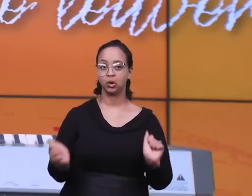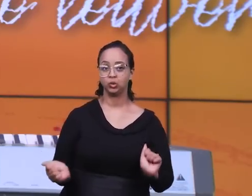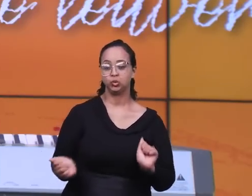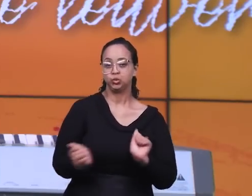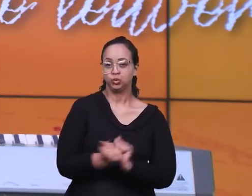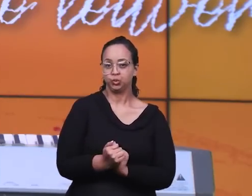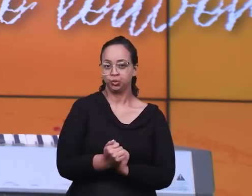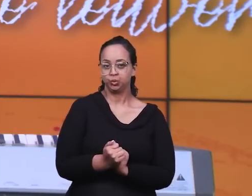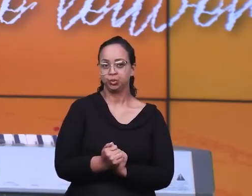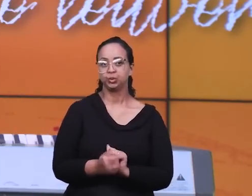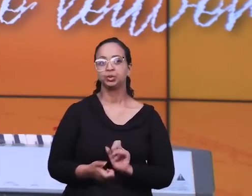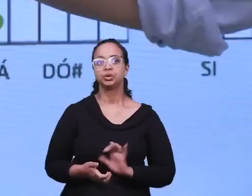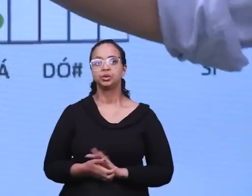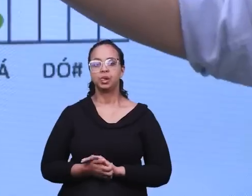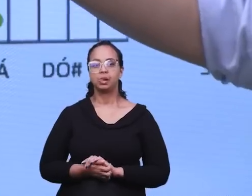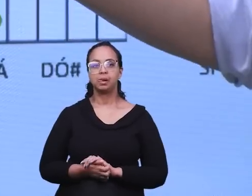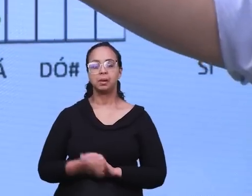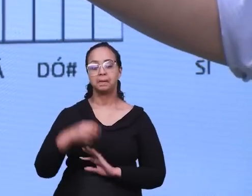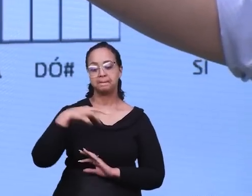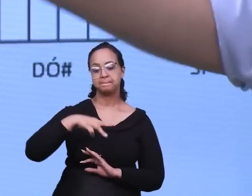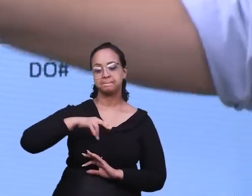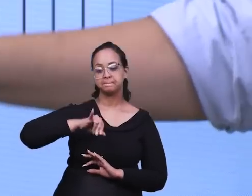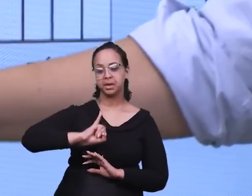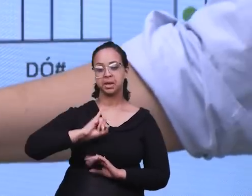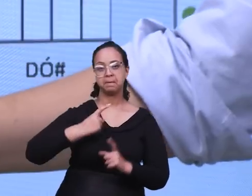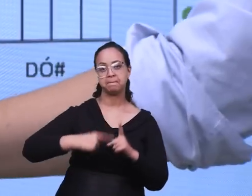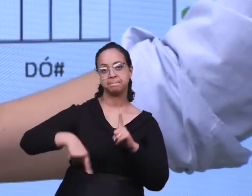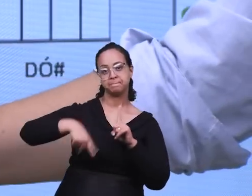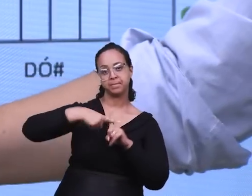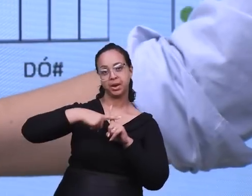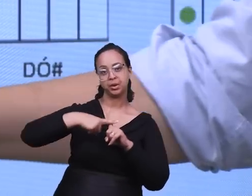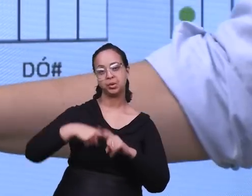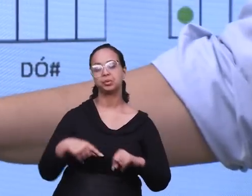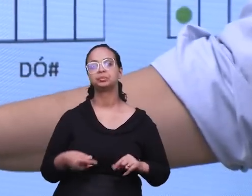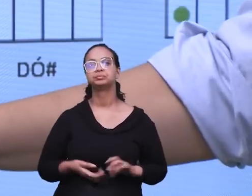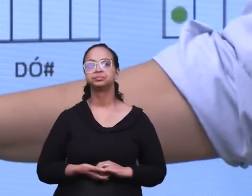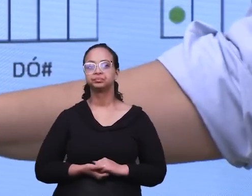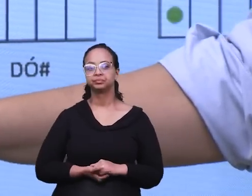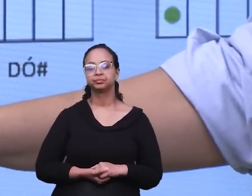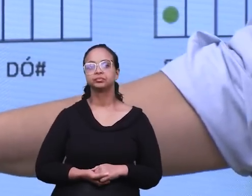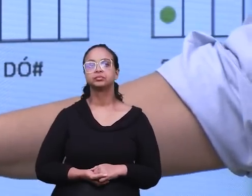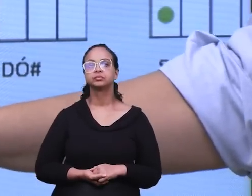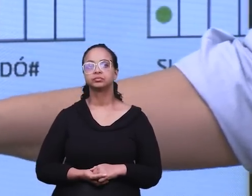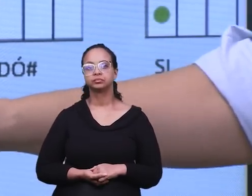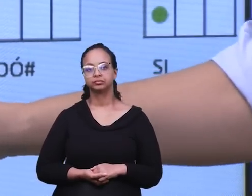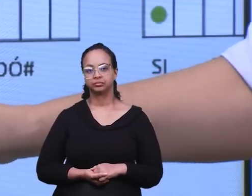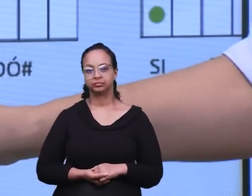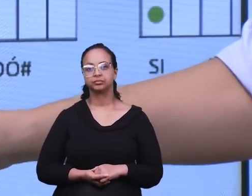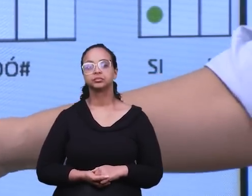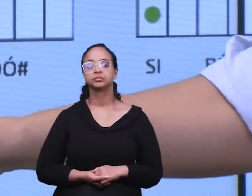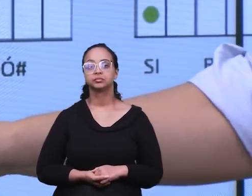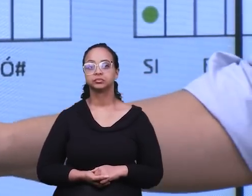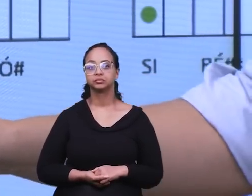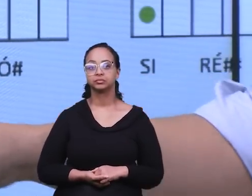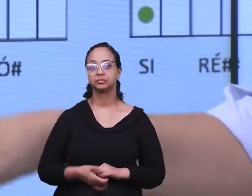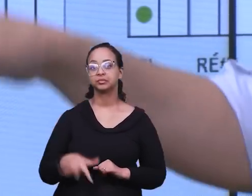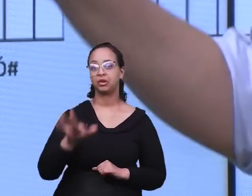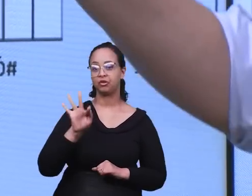Mi. Mi maior. Mi, Sol sustenido,